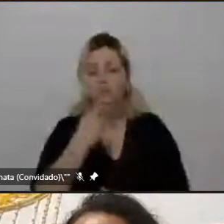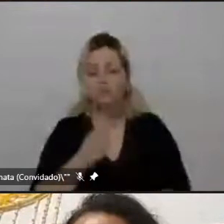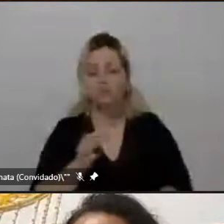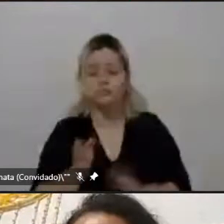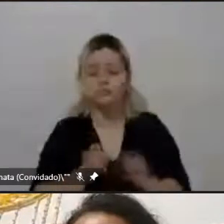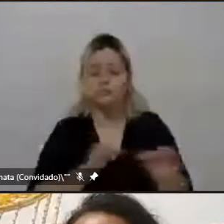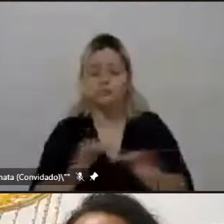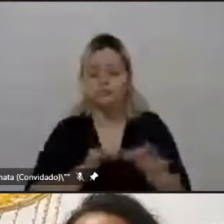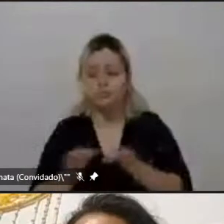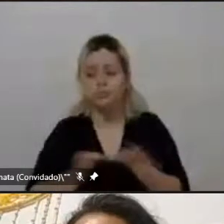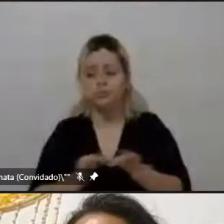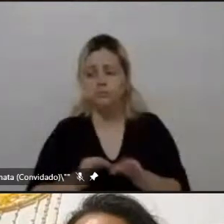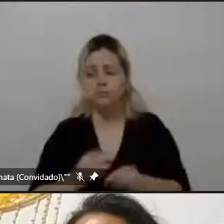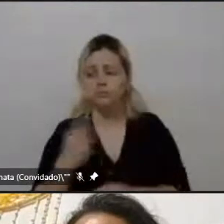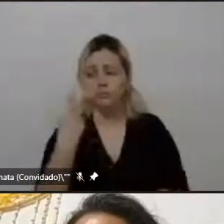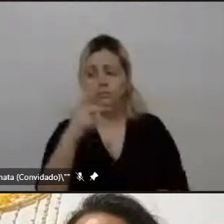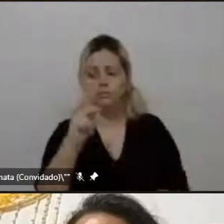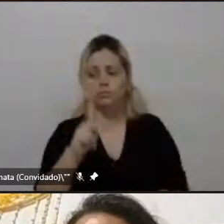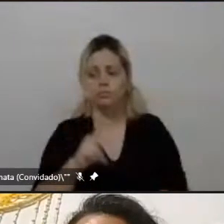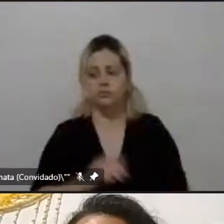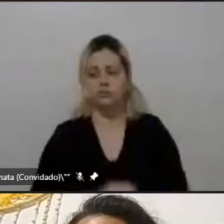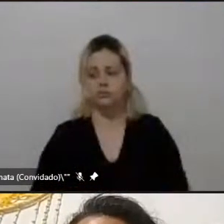obrigado.